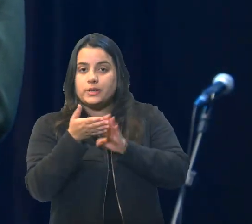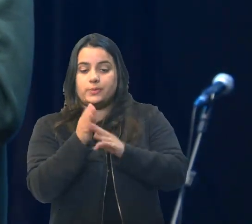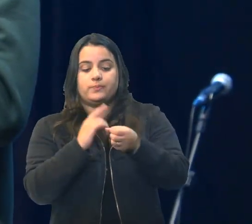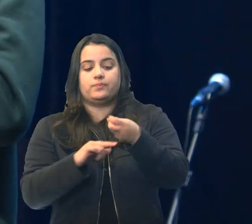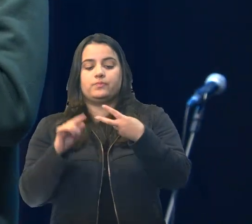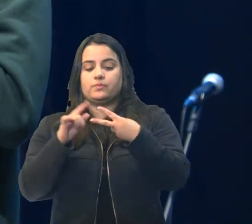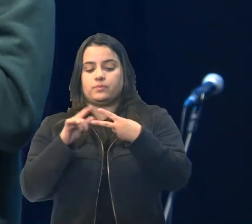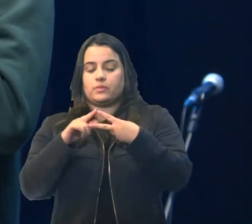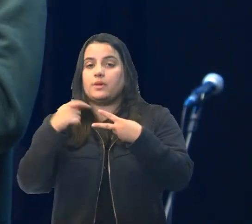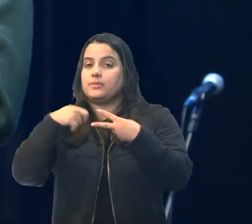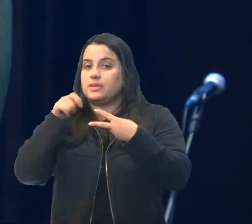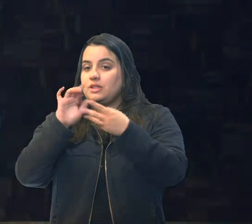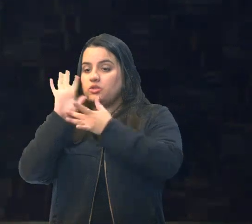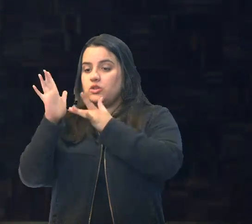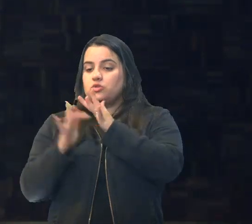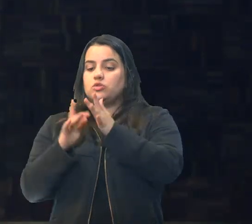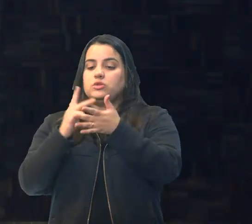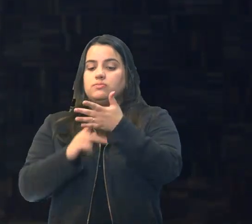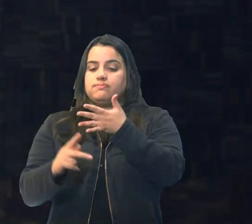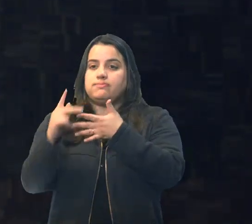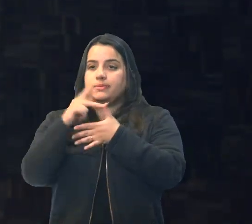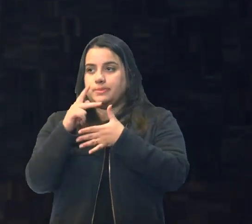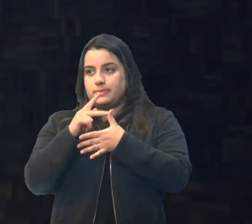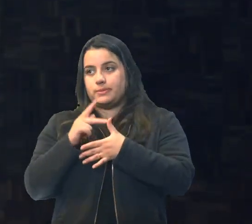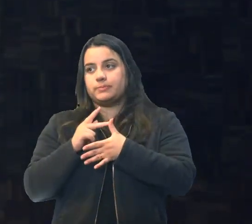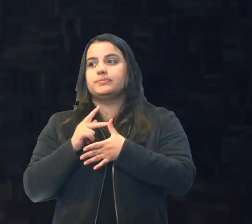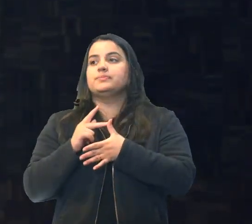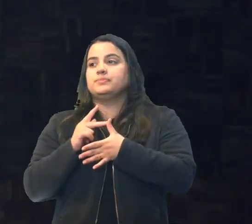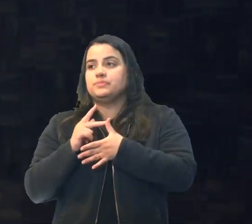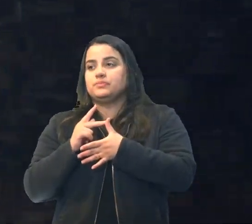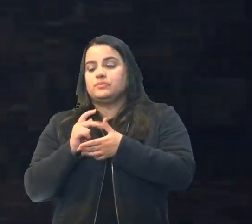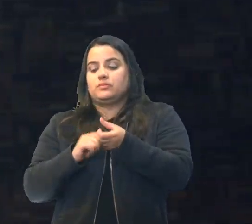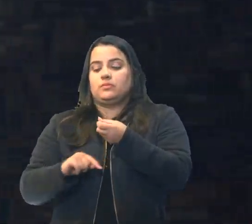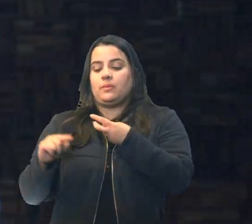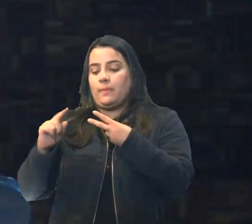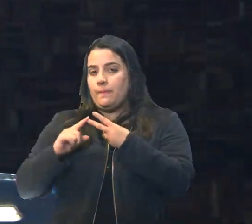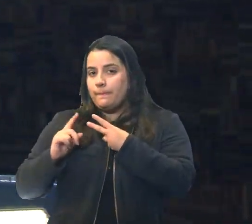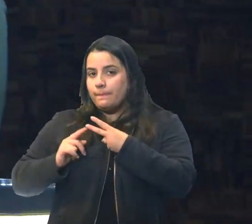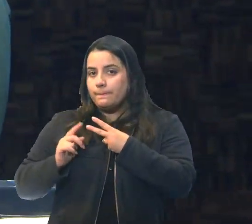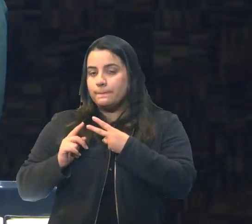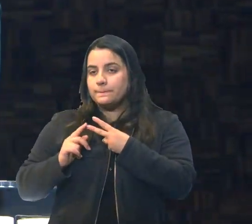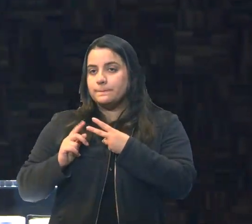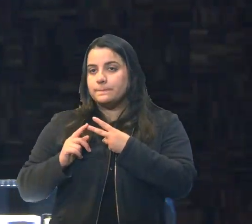agenda. Os pais, a mesma coisa. Segundo,